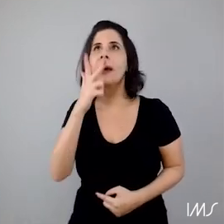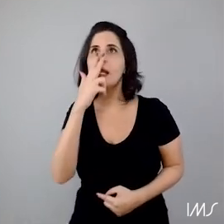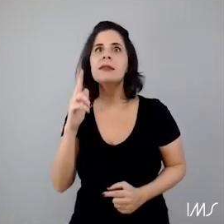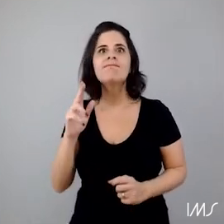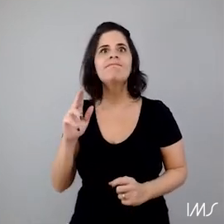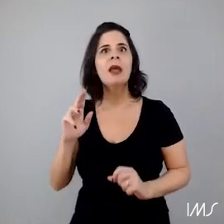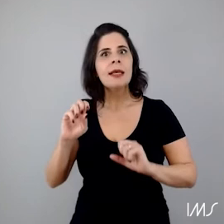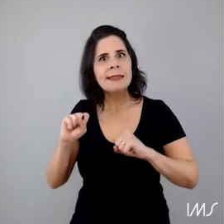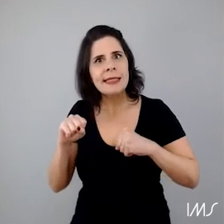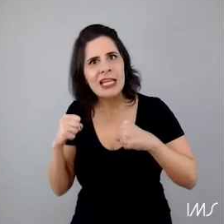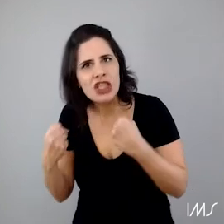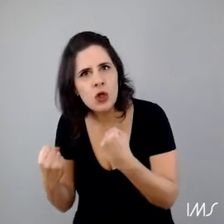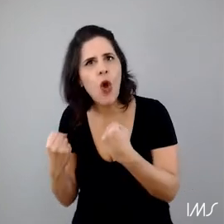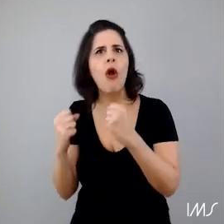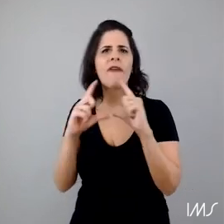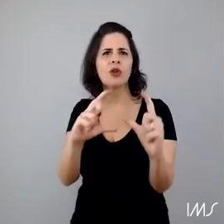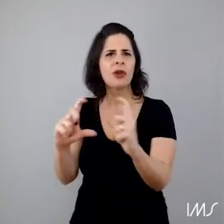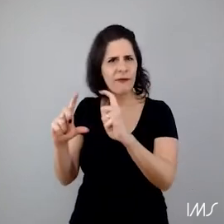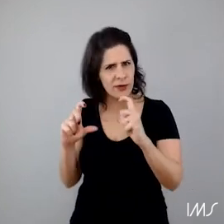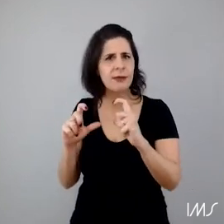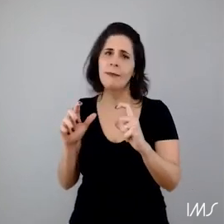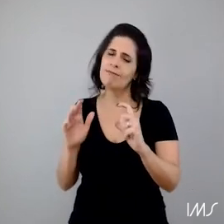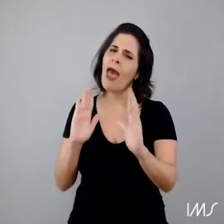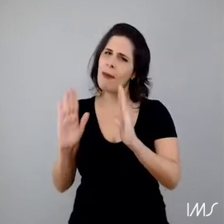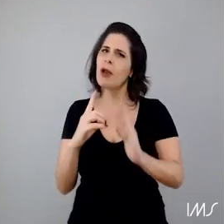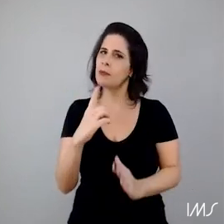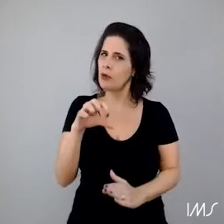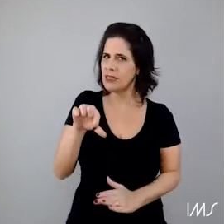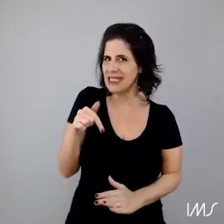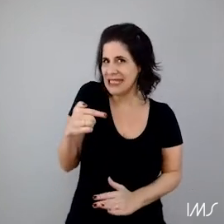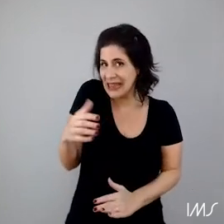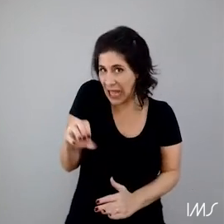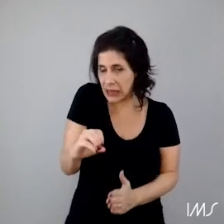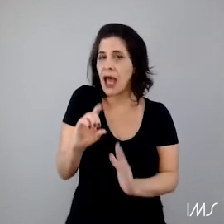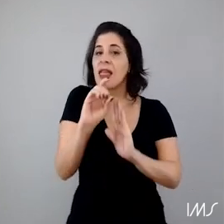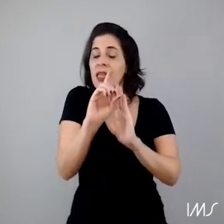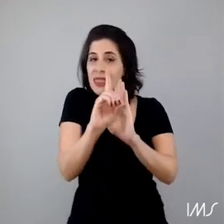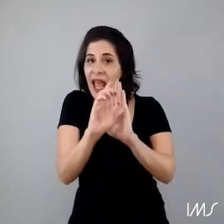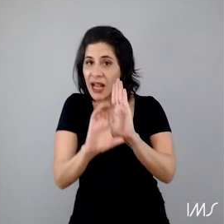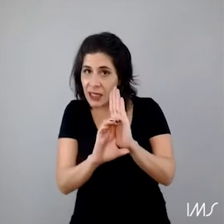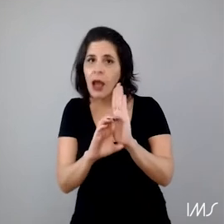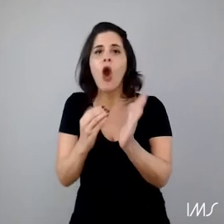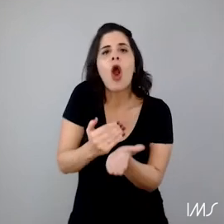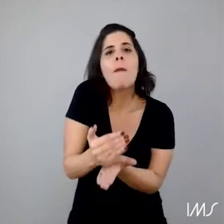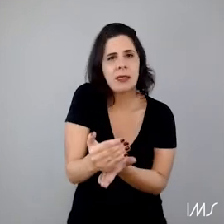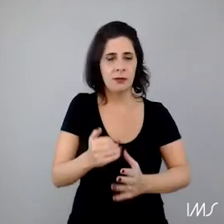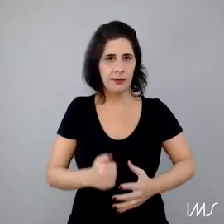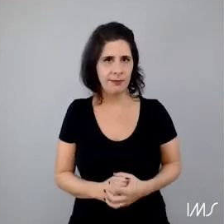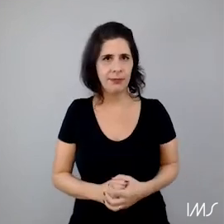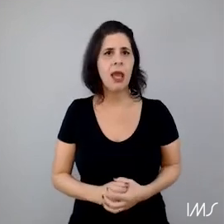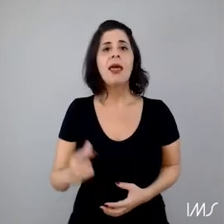ela começa a se dedicar à fotografia no princípio da década de 70. Sua trajetória foi